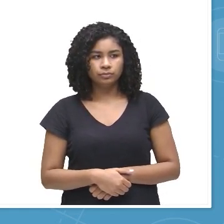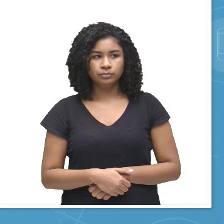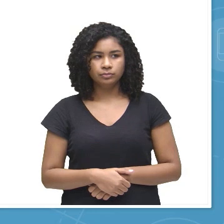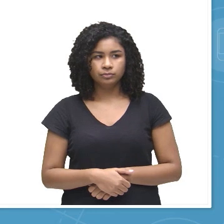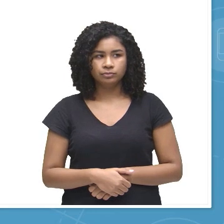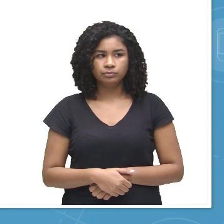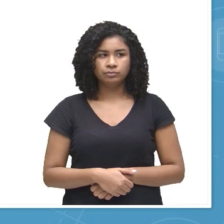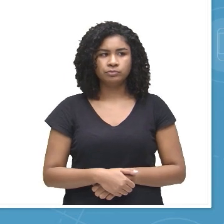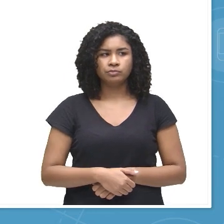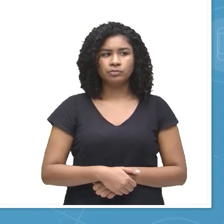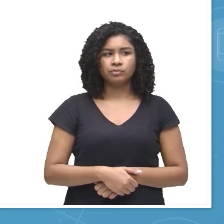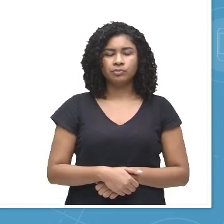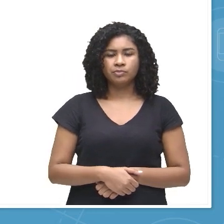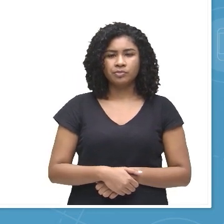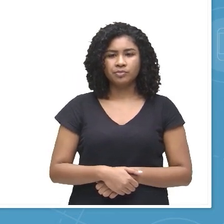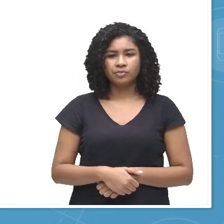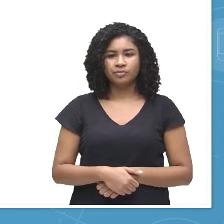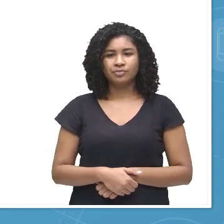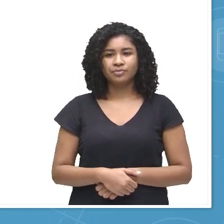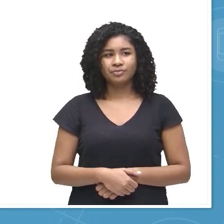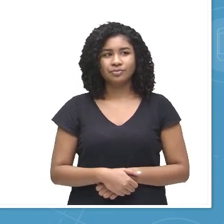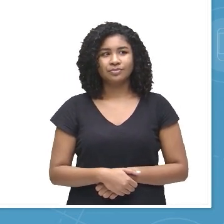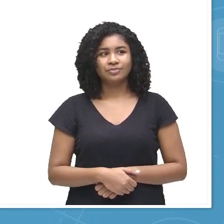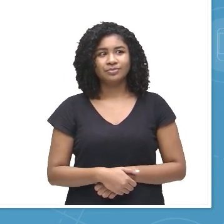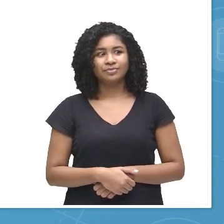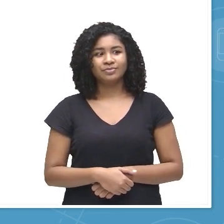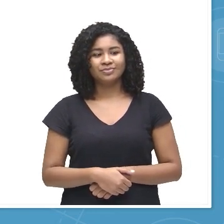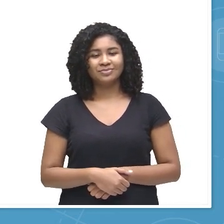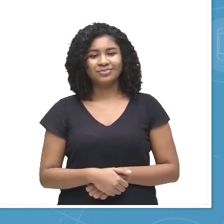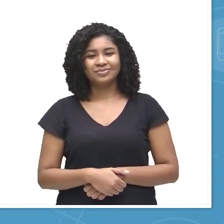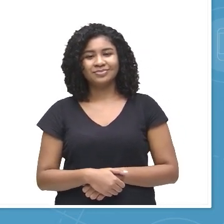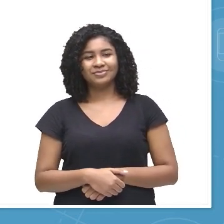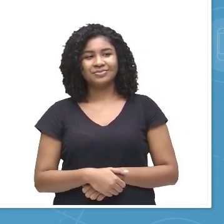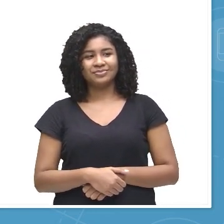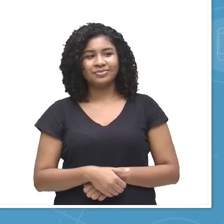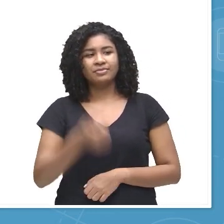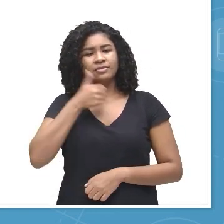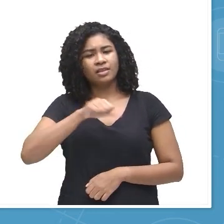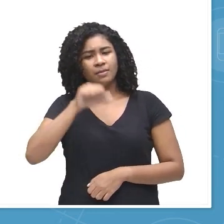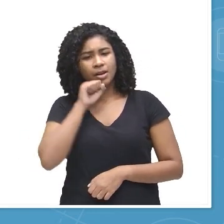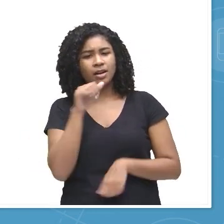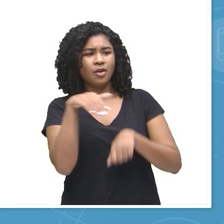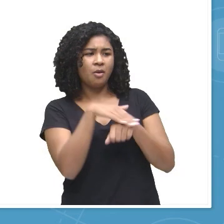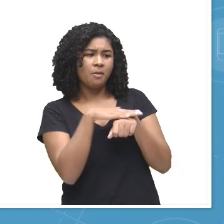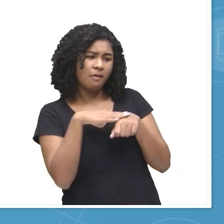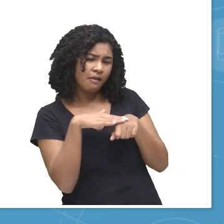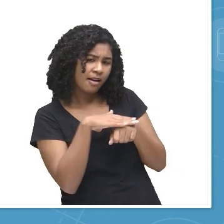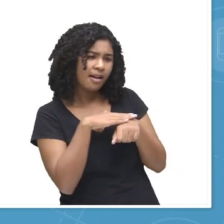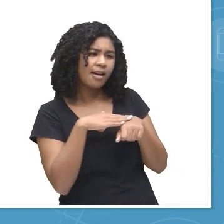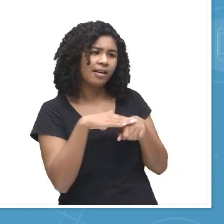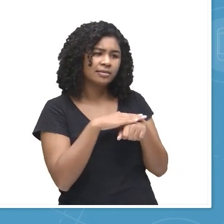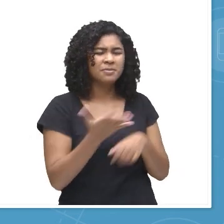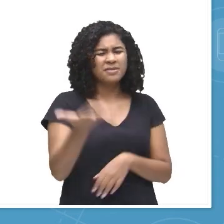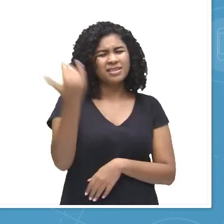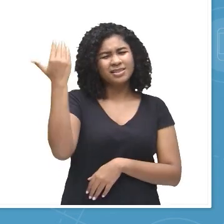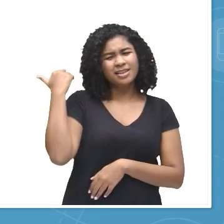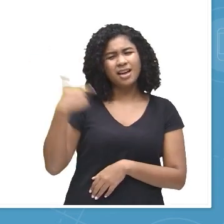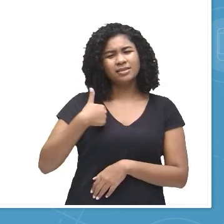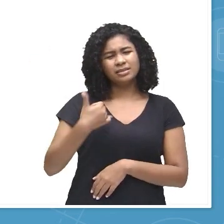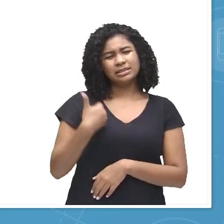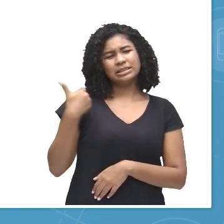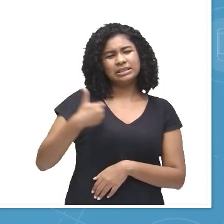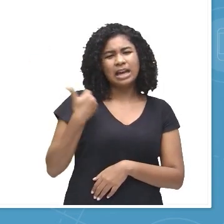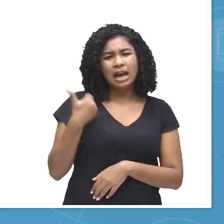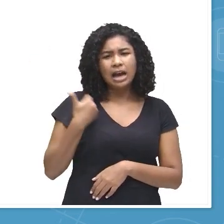é o modo recorrente como a mãe começa a conversar. Quando eu tinha a tua idade, né? O texto se encerra com a